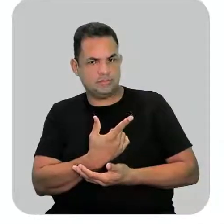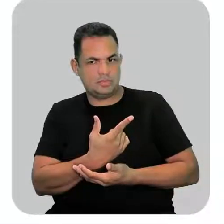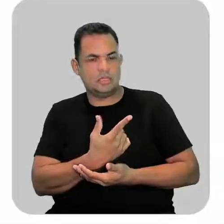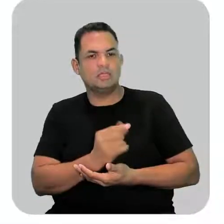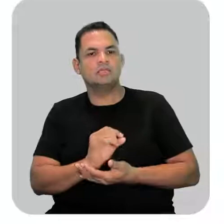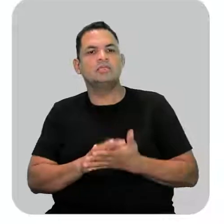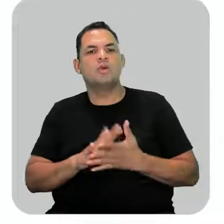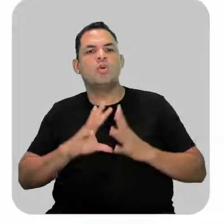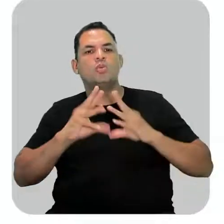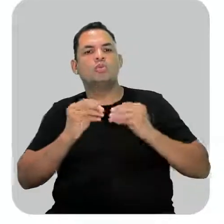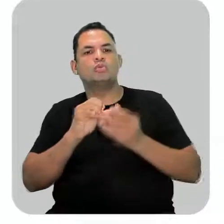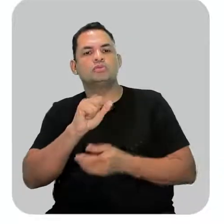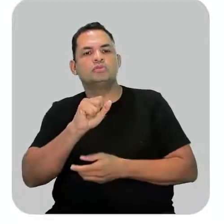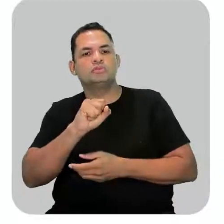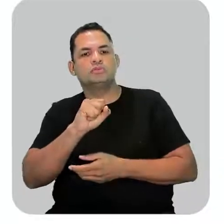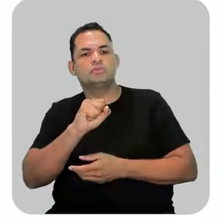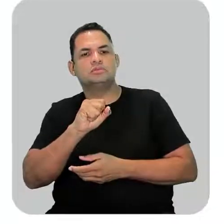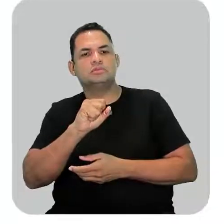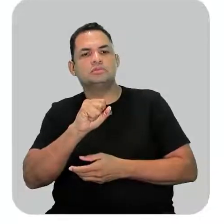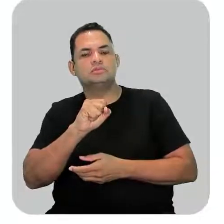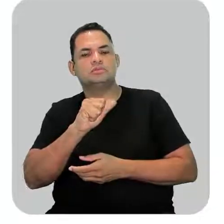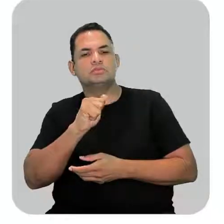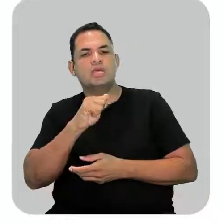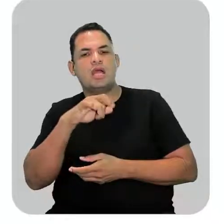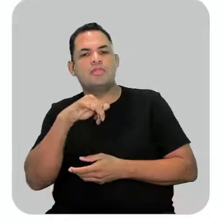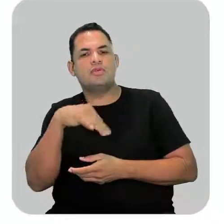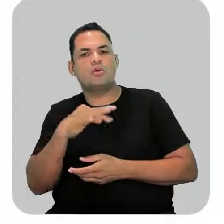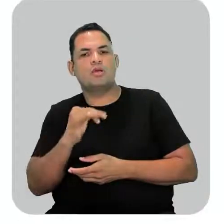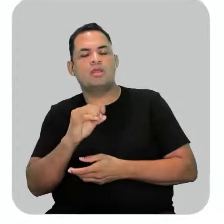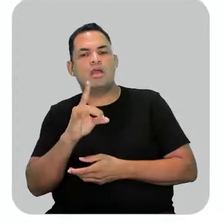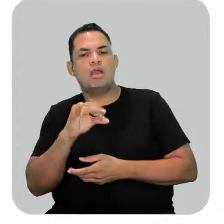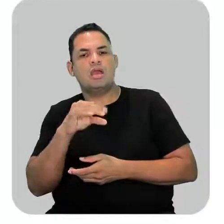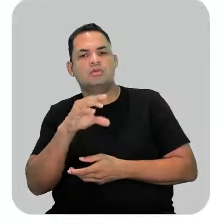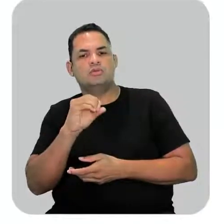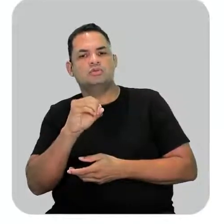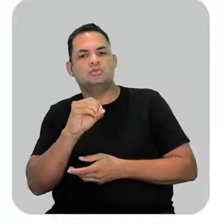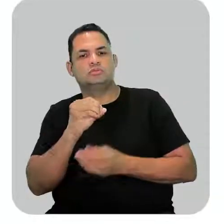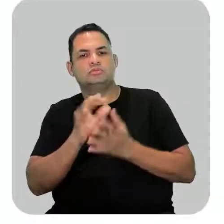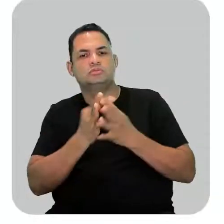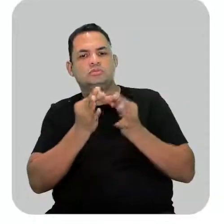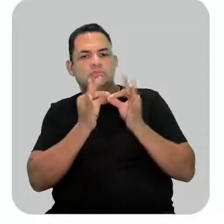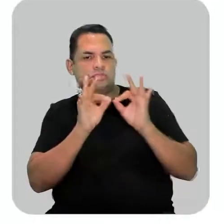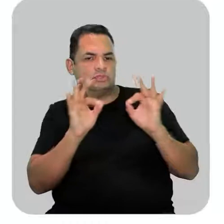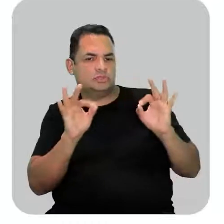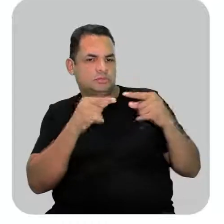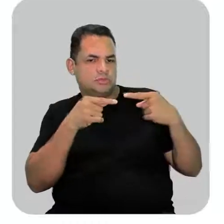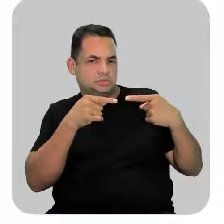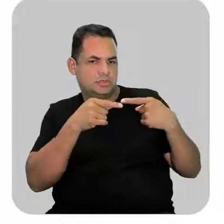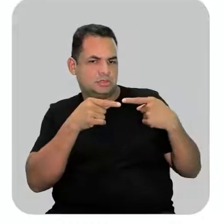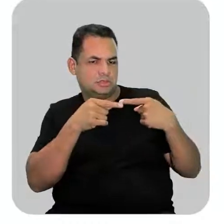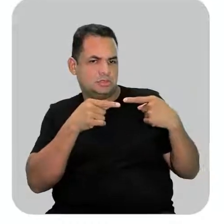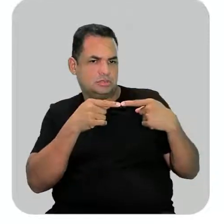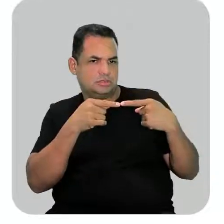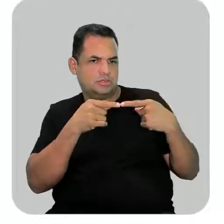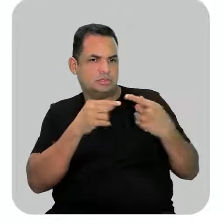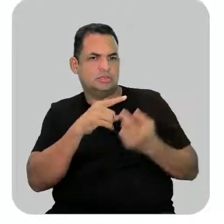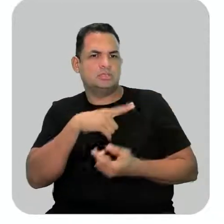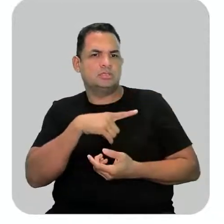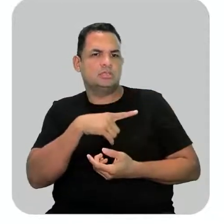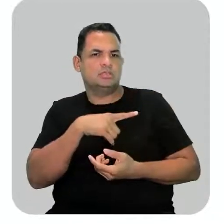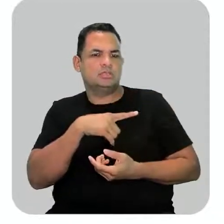todos saturados. Fazem apenas ligações do tipo simples. Então, quando eu tenho